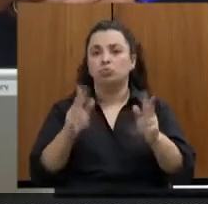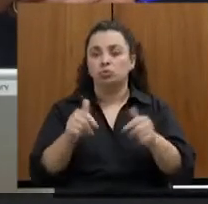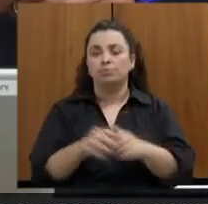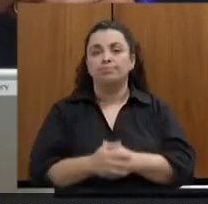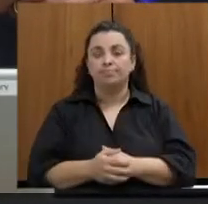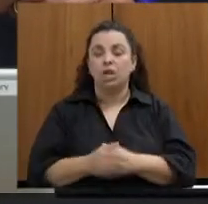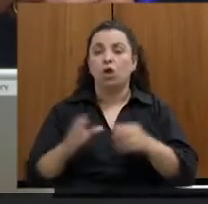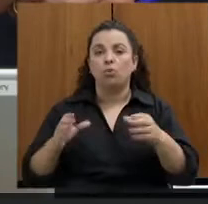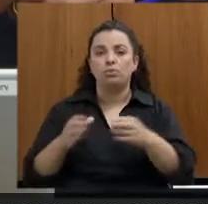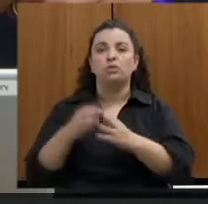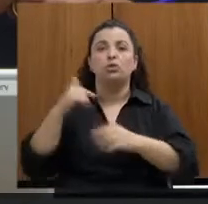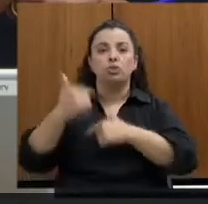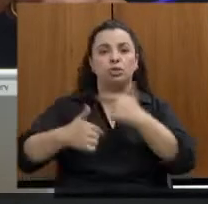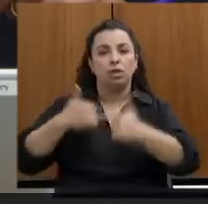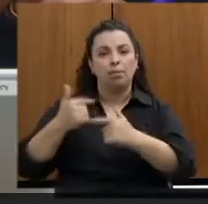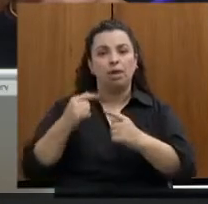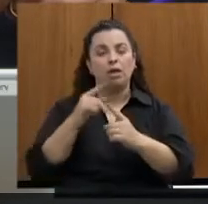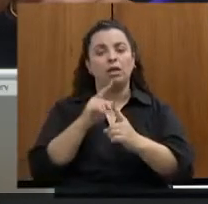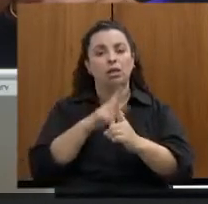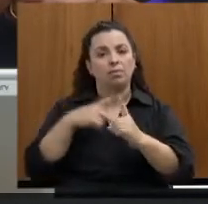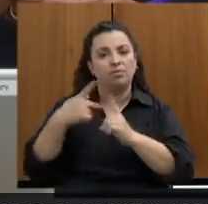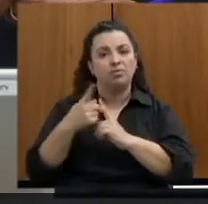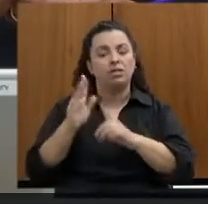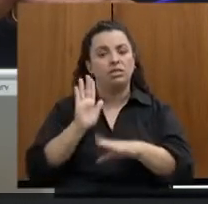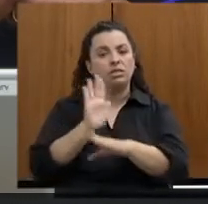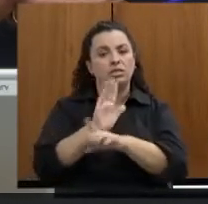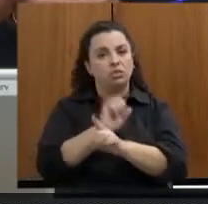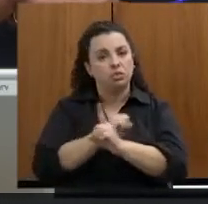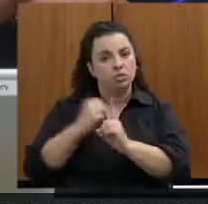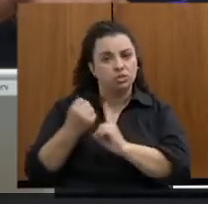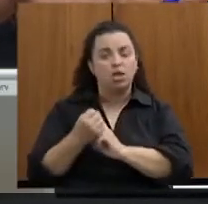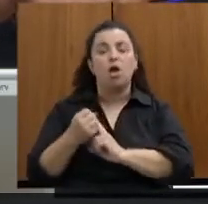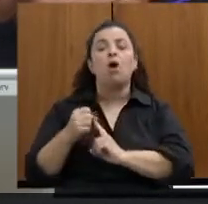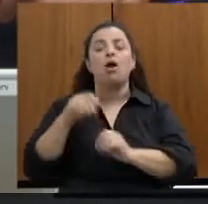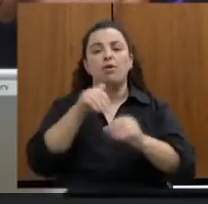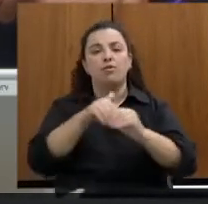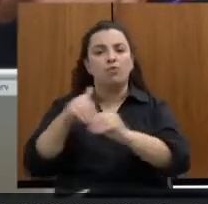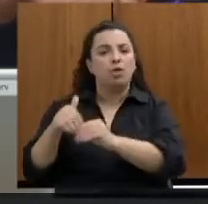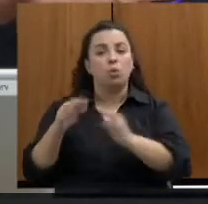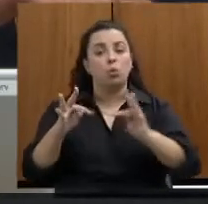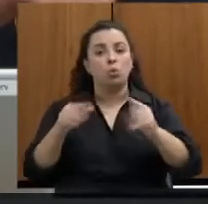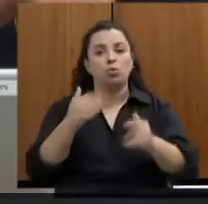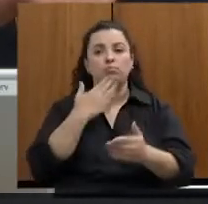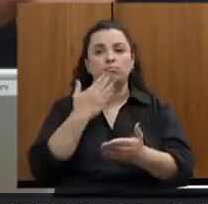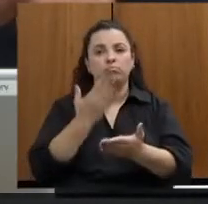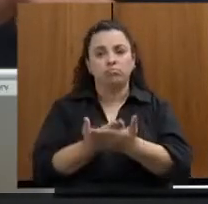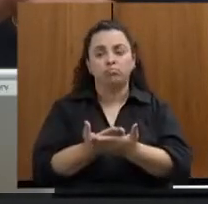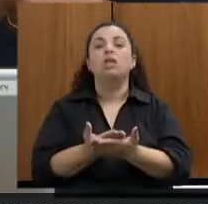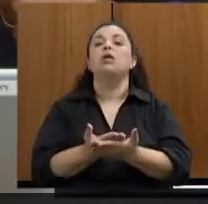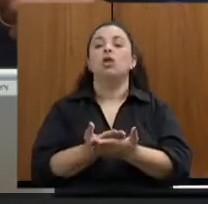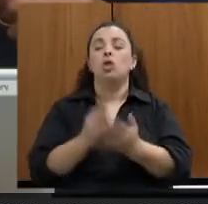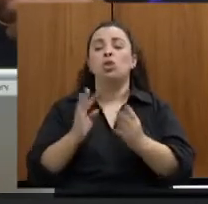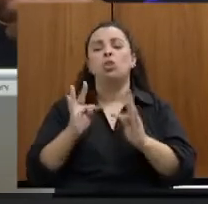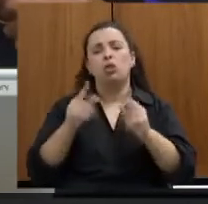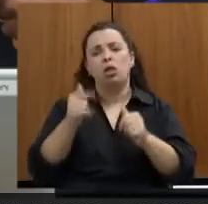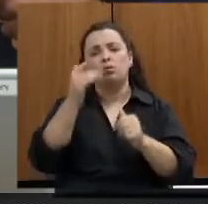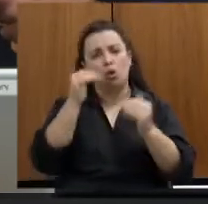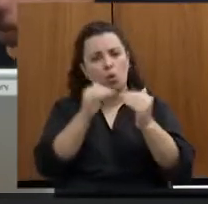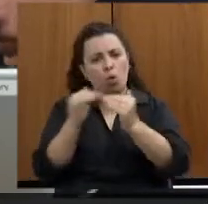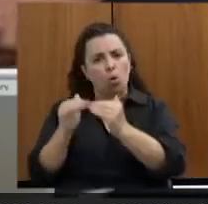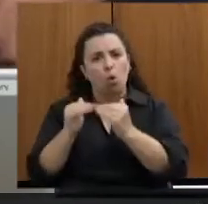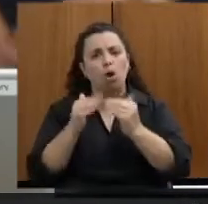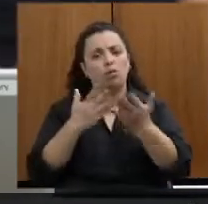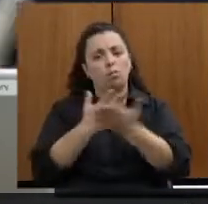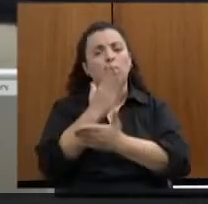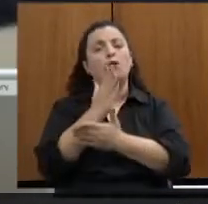Pela Comissão de Trabalho da Previdência e Assistência Social, em votação os requerimentos. Os deputados e as deputadas que aprovam